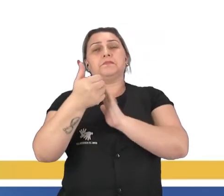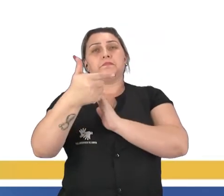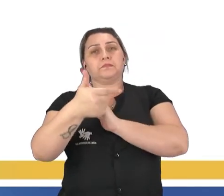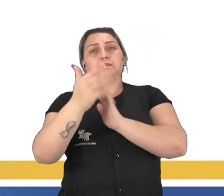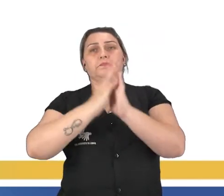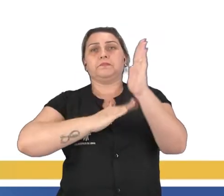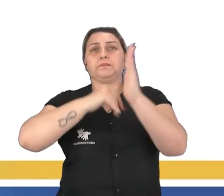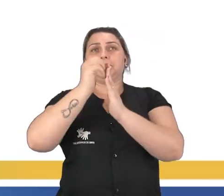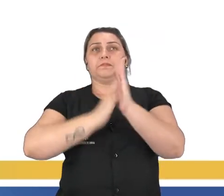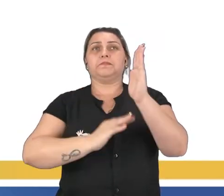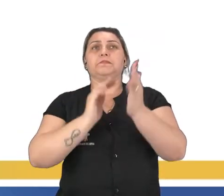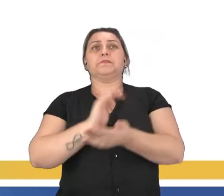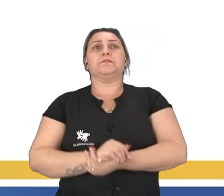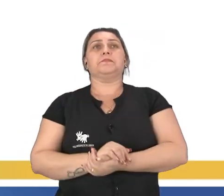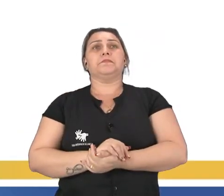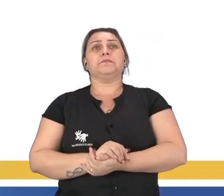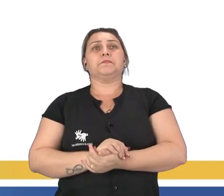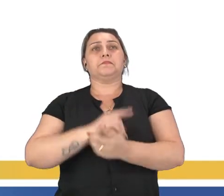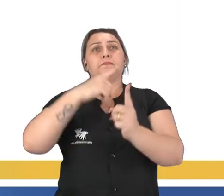2.